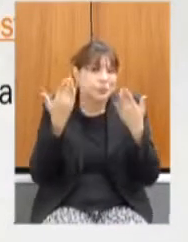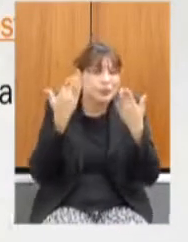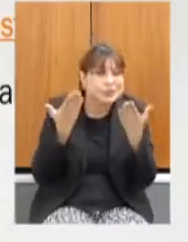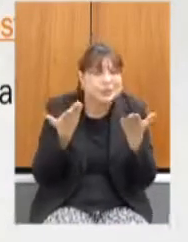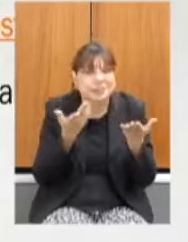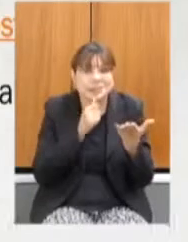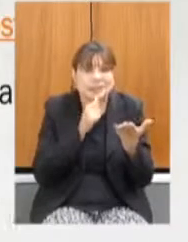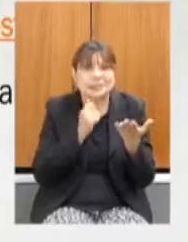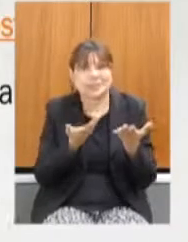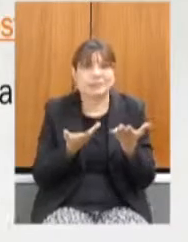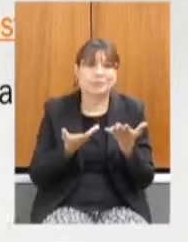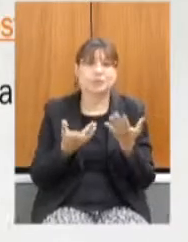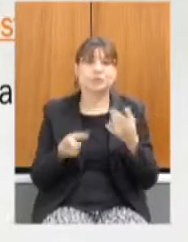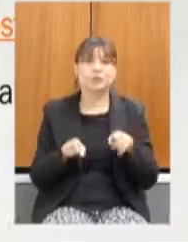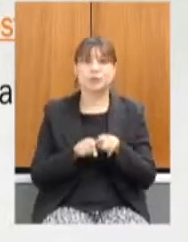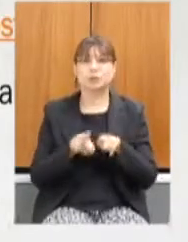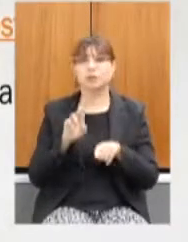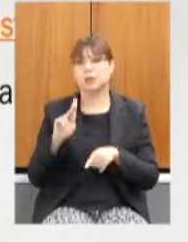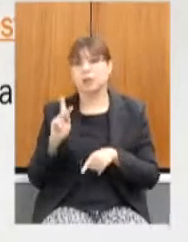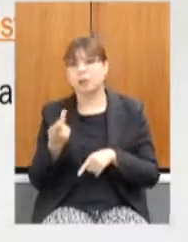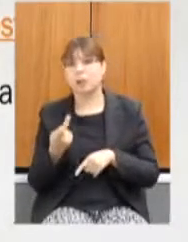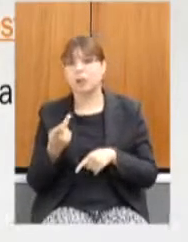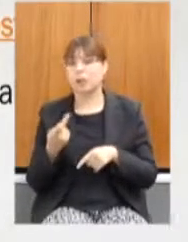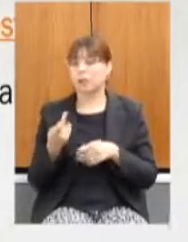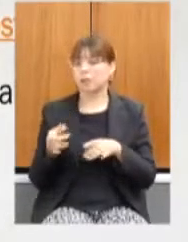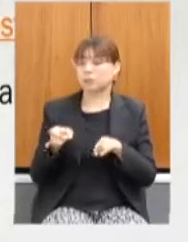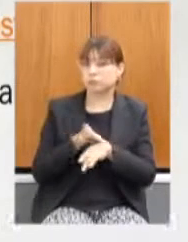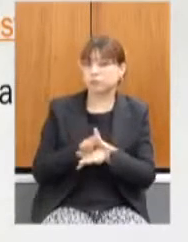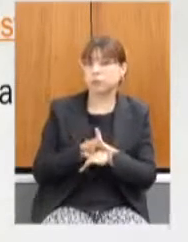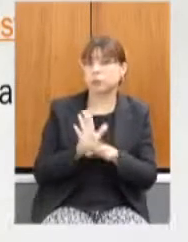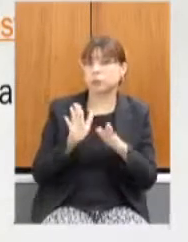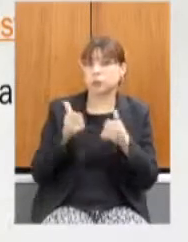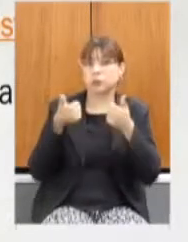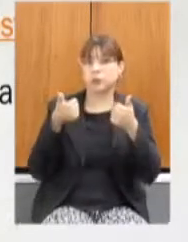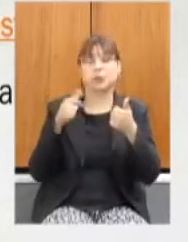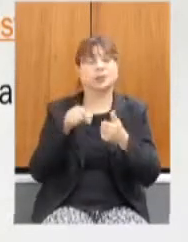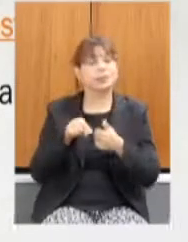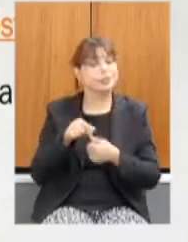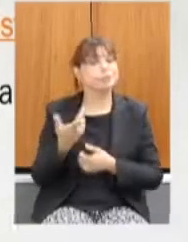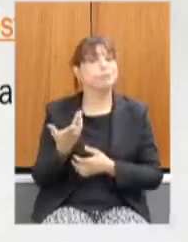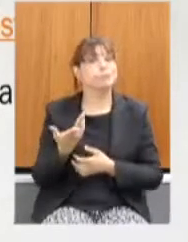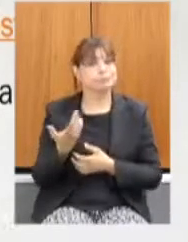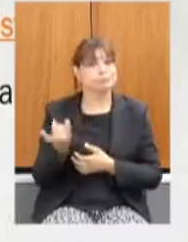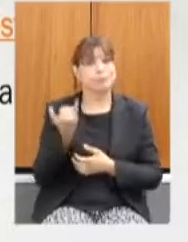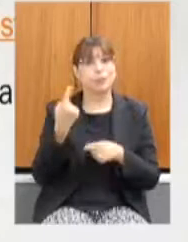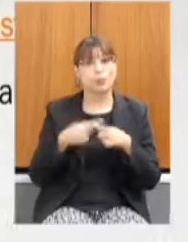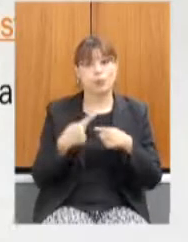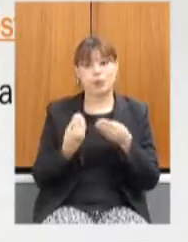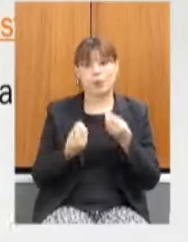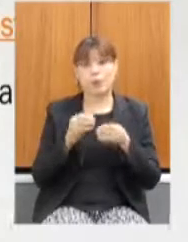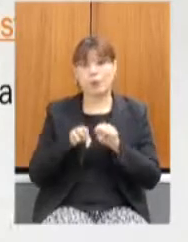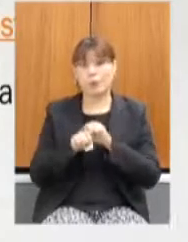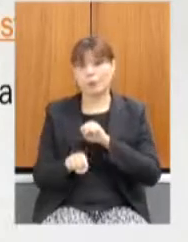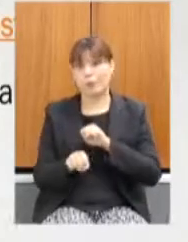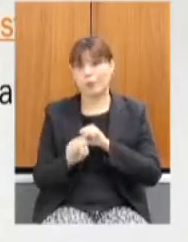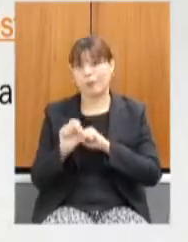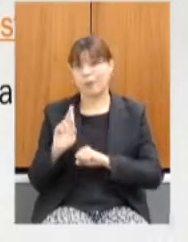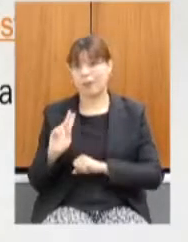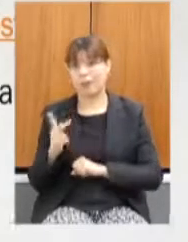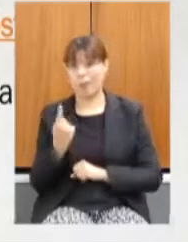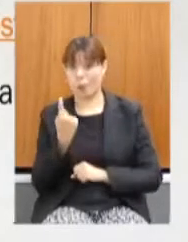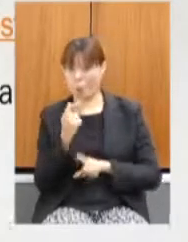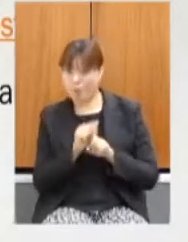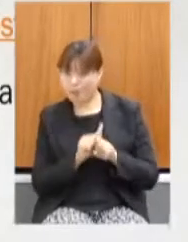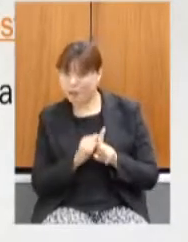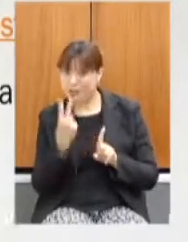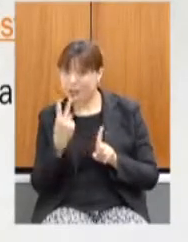de RH apto e qualificado isso para nós era o maior desafio porque para se formar recursos humanos não se forma em um